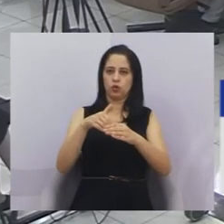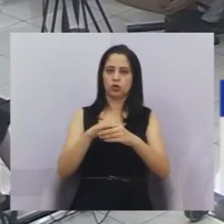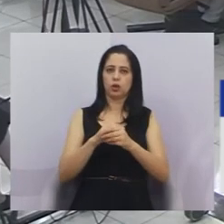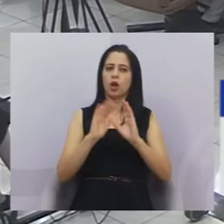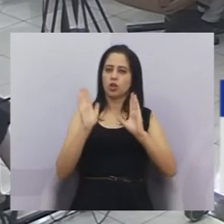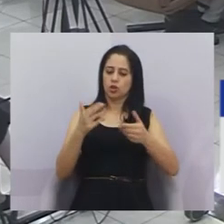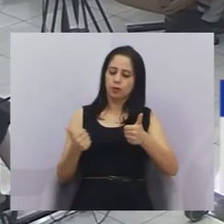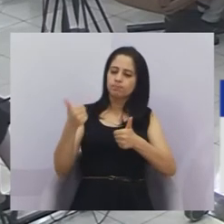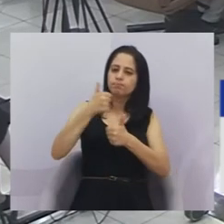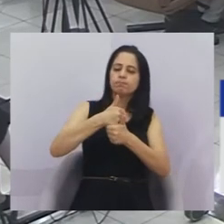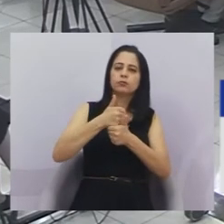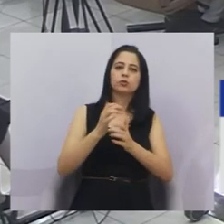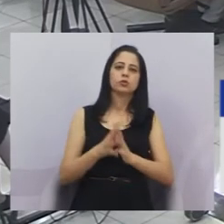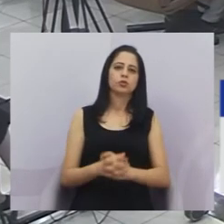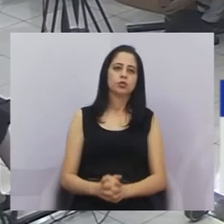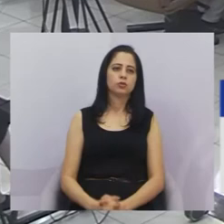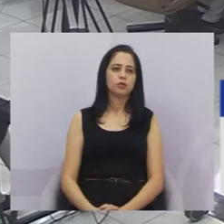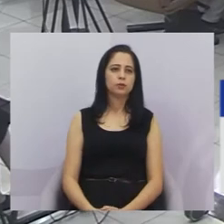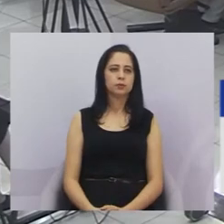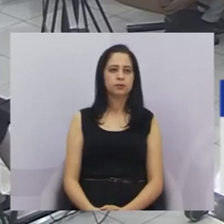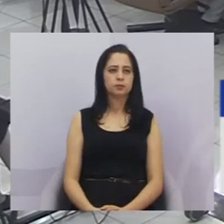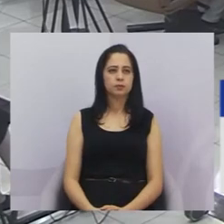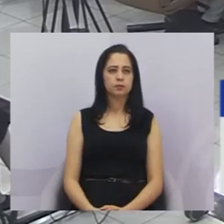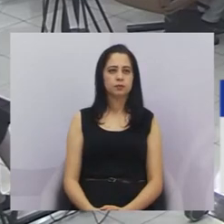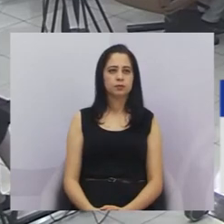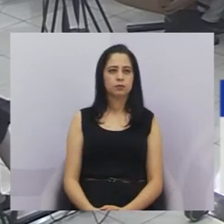como substitutivo.